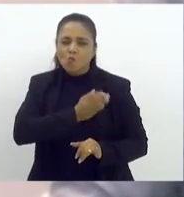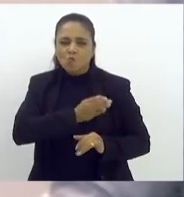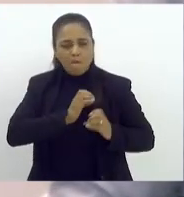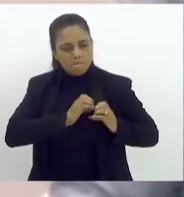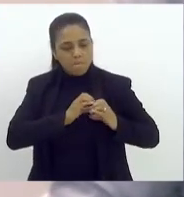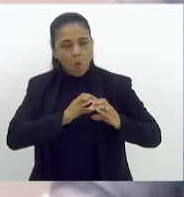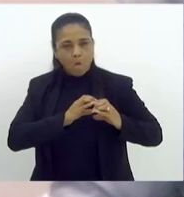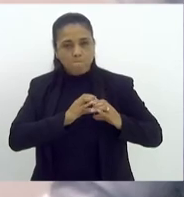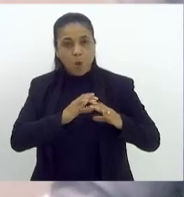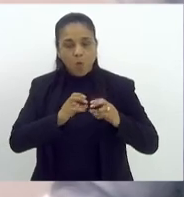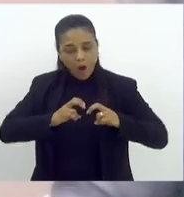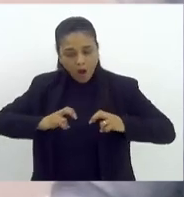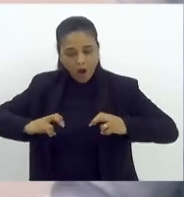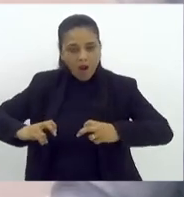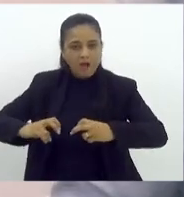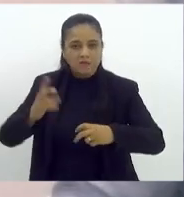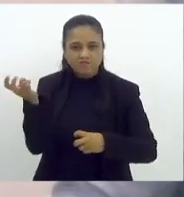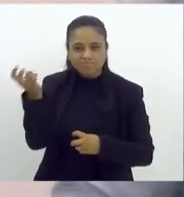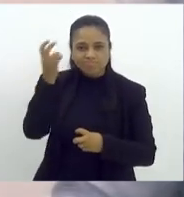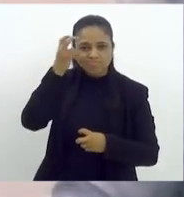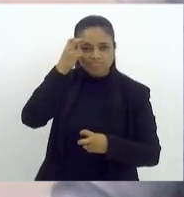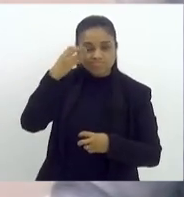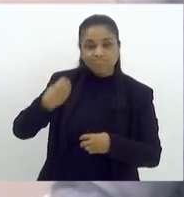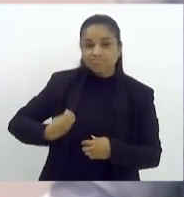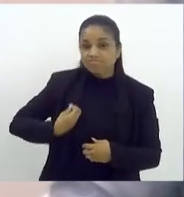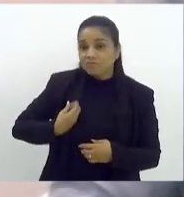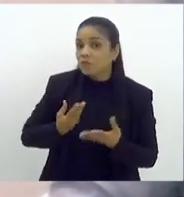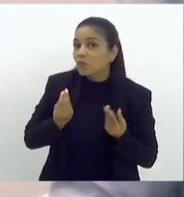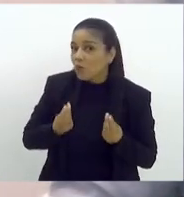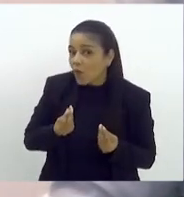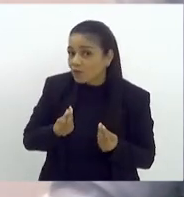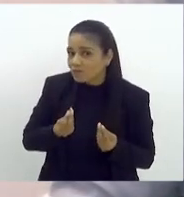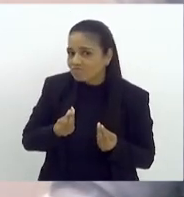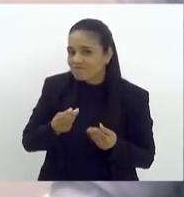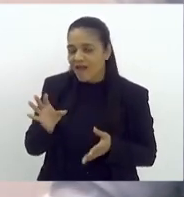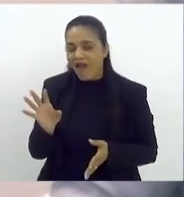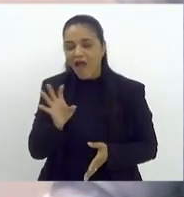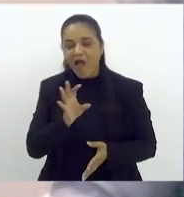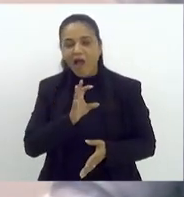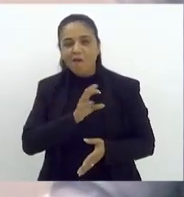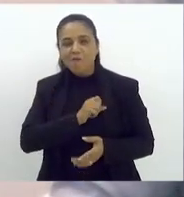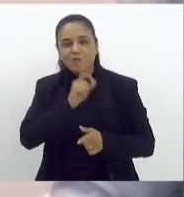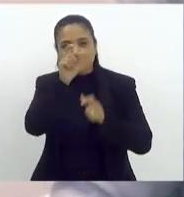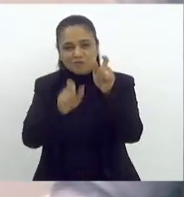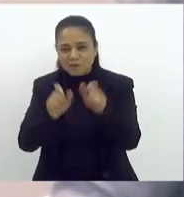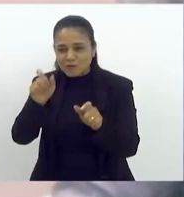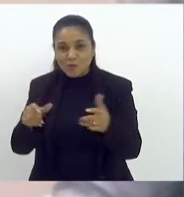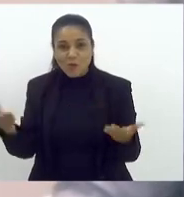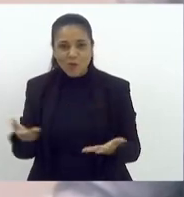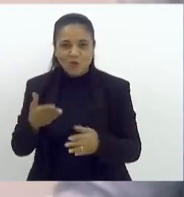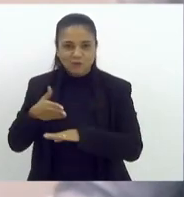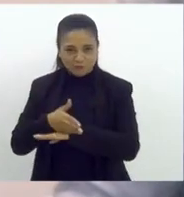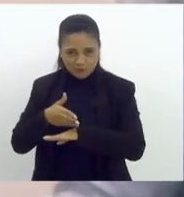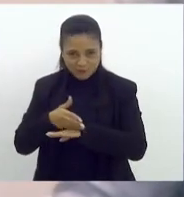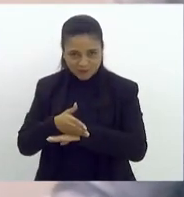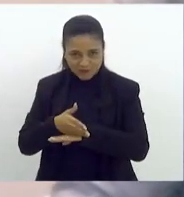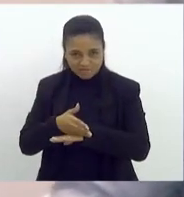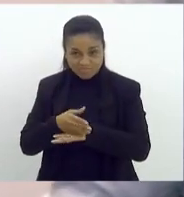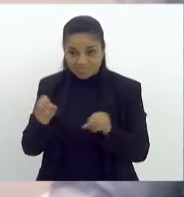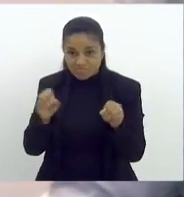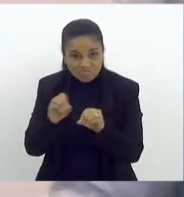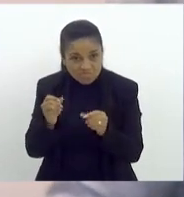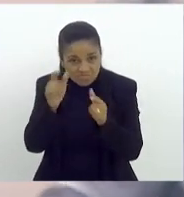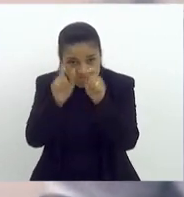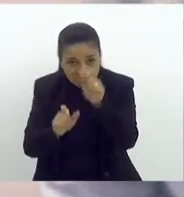as rodas culturais sobrevivendo sabe como com amor de todas as pessoas que estão aqui presentes porque se essas pessoas